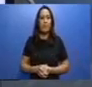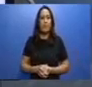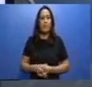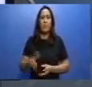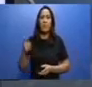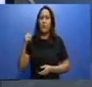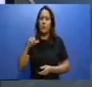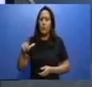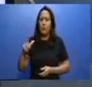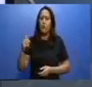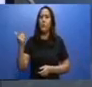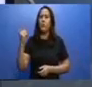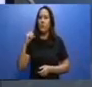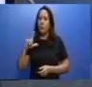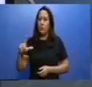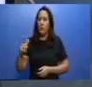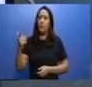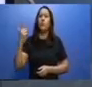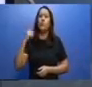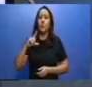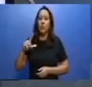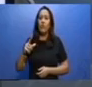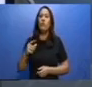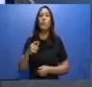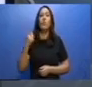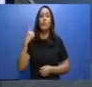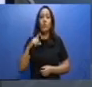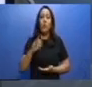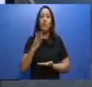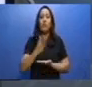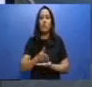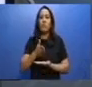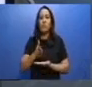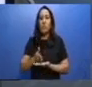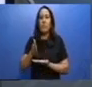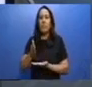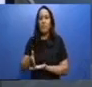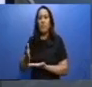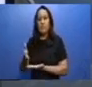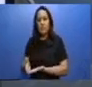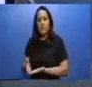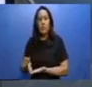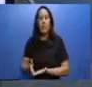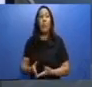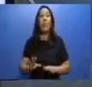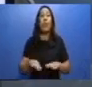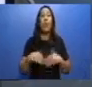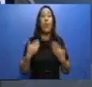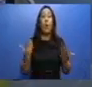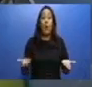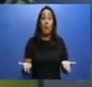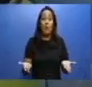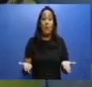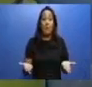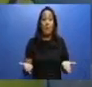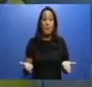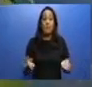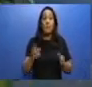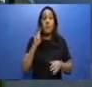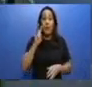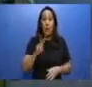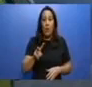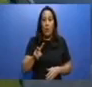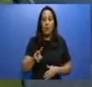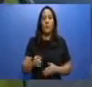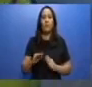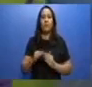cores? Azul, vermelho, vermelho, azul, azul, vermelho. E aqui, será que tem uma sequência repetitiva? Olha aí na apostila de